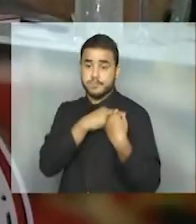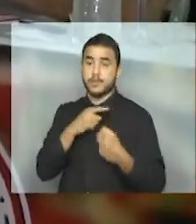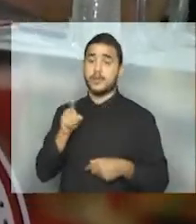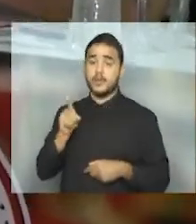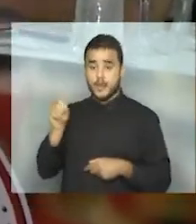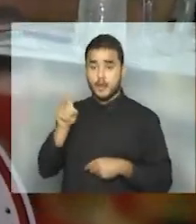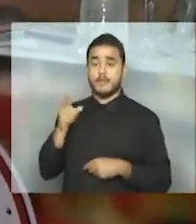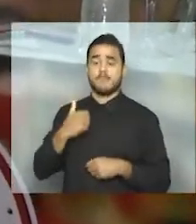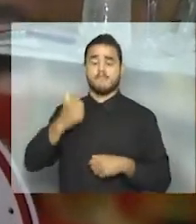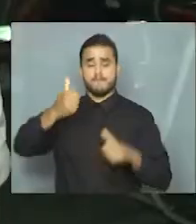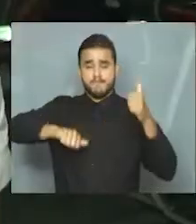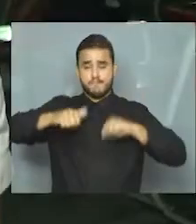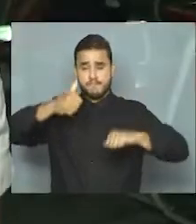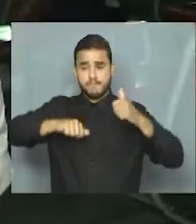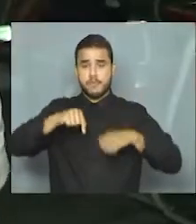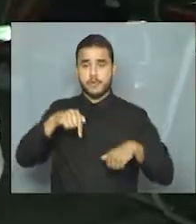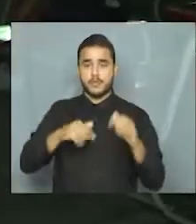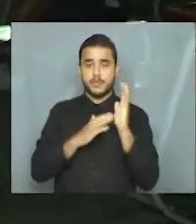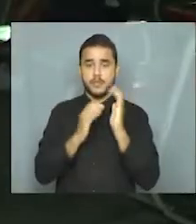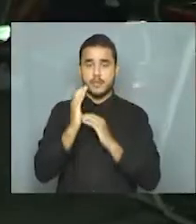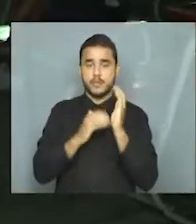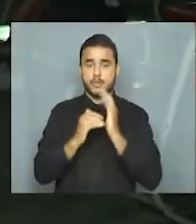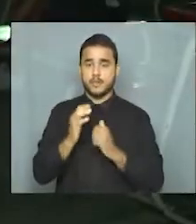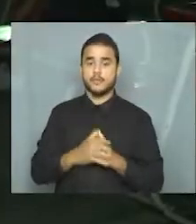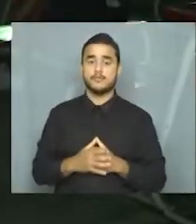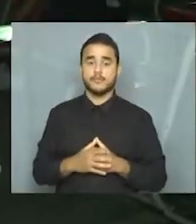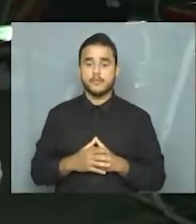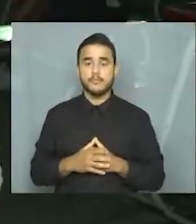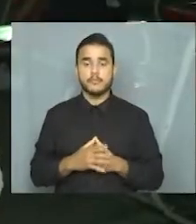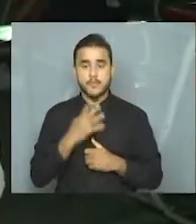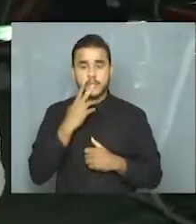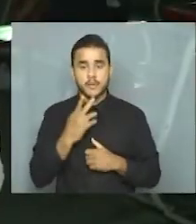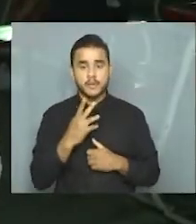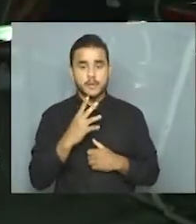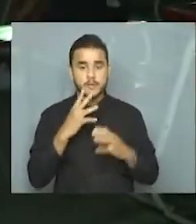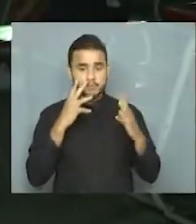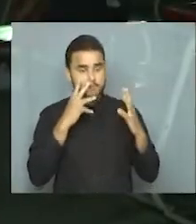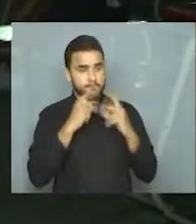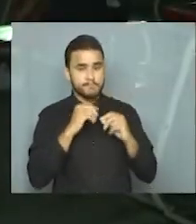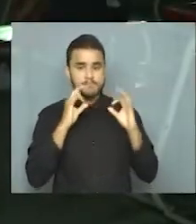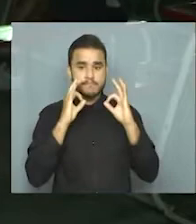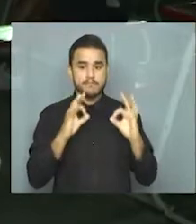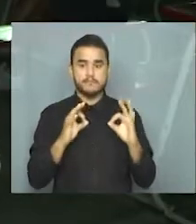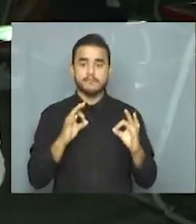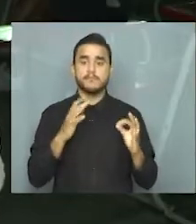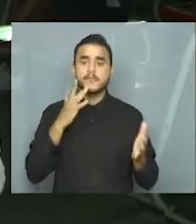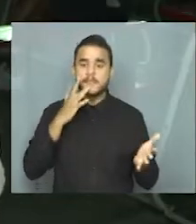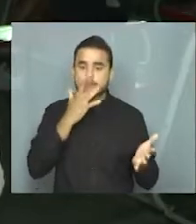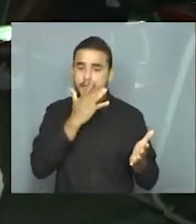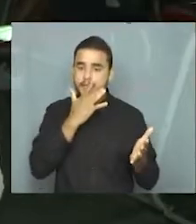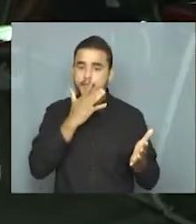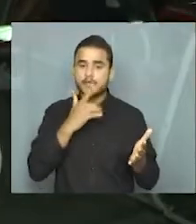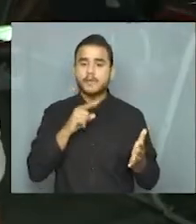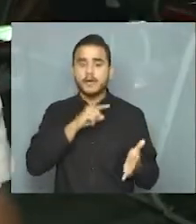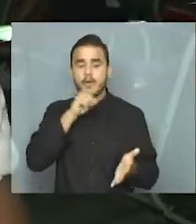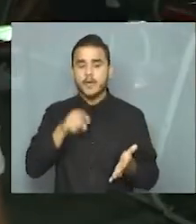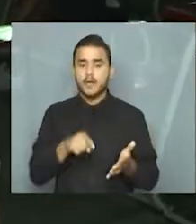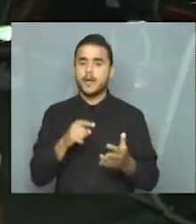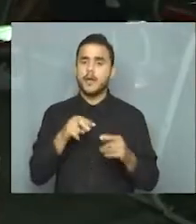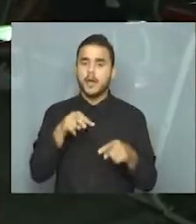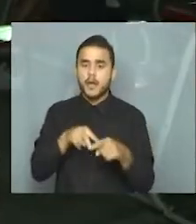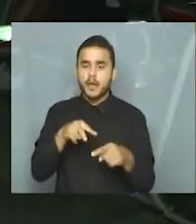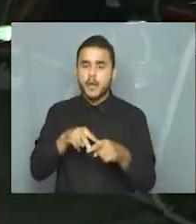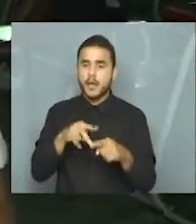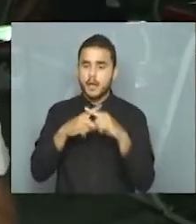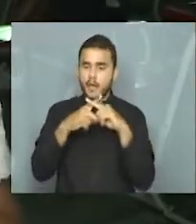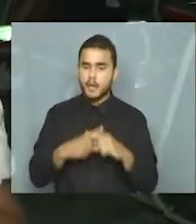da competição no Eusébio. A coisa mais linda que ele viu é a vontade desse pizzaiolo que está participando ser